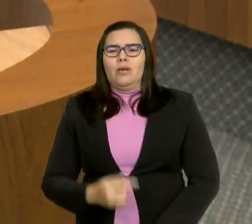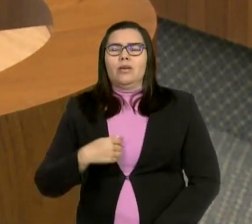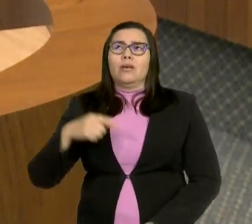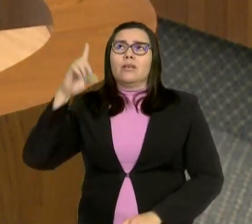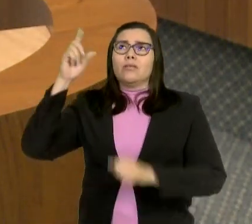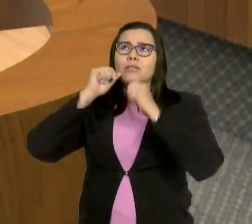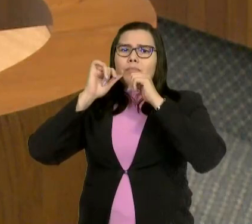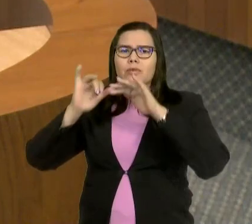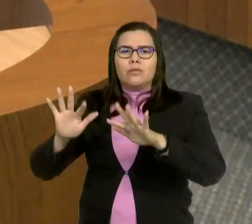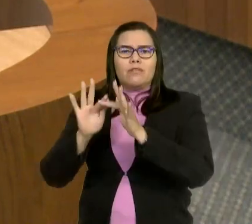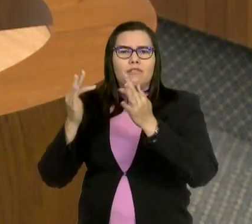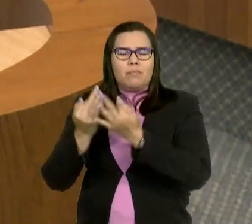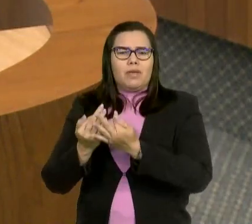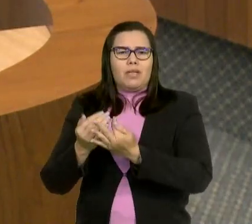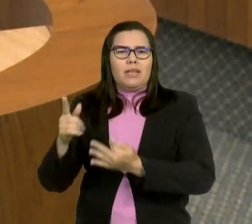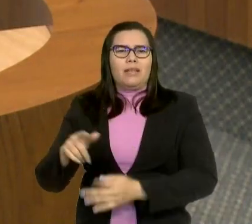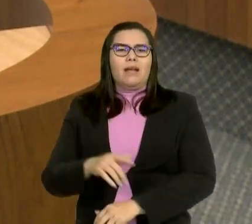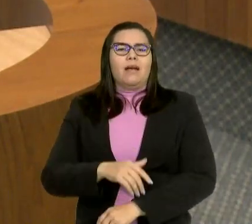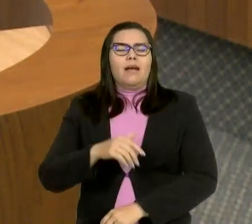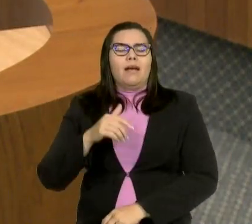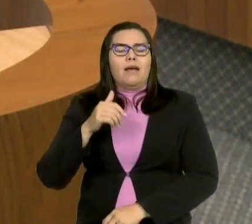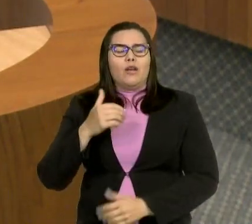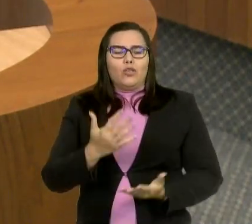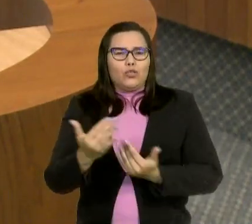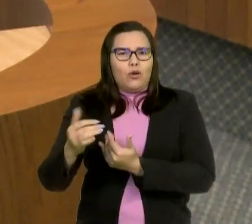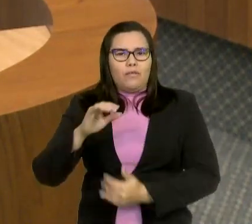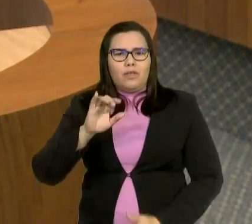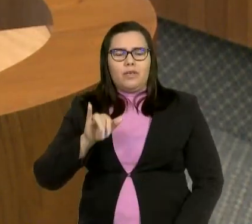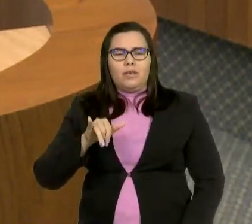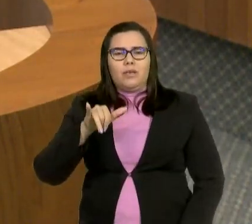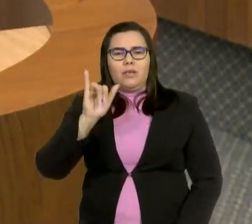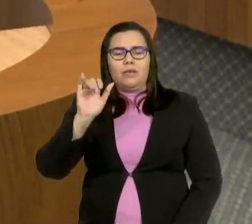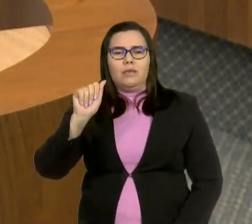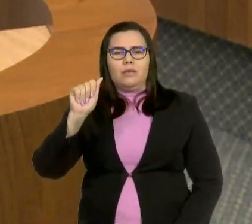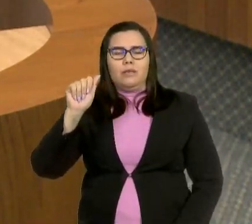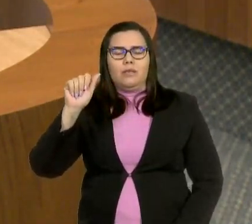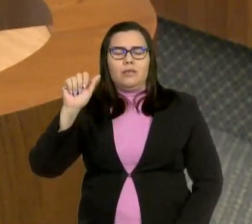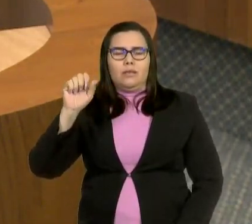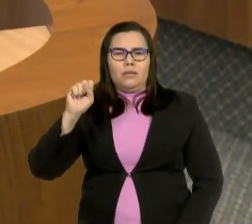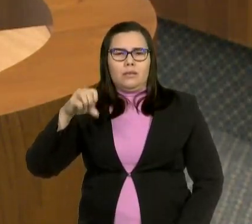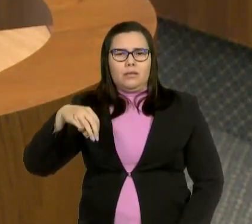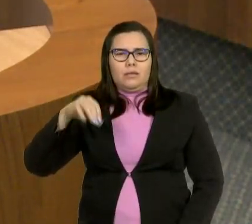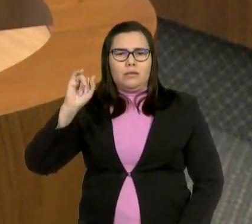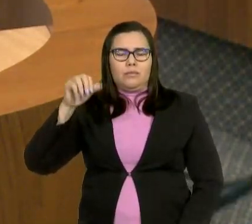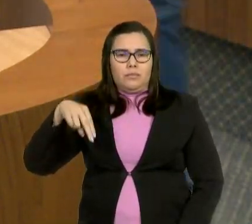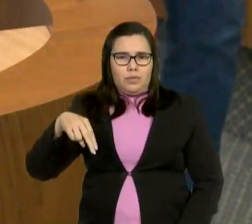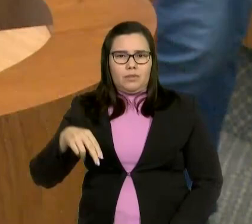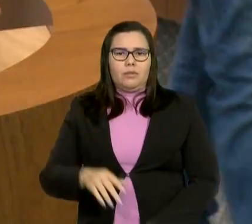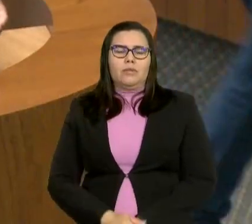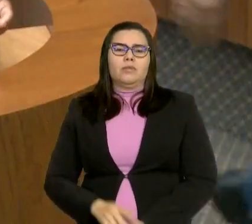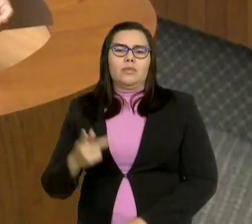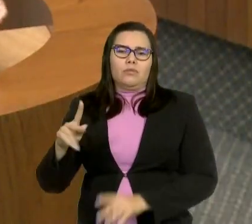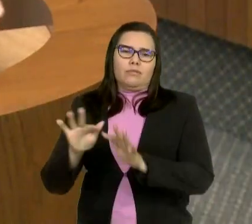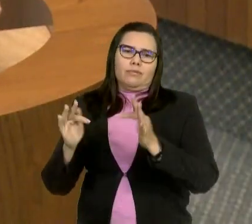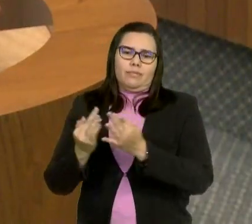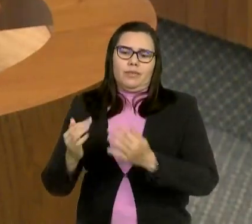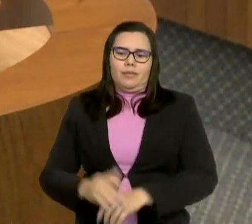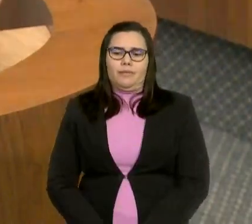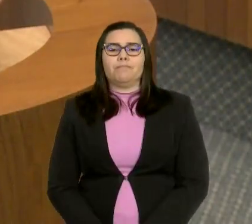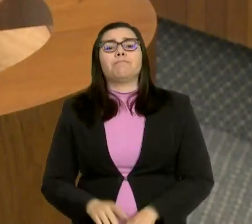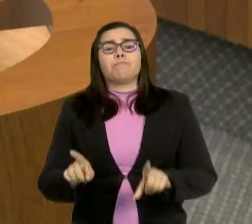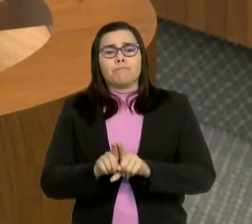momento de dor e de sofrimento. Quero fazer aqui uma referência elogiosa ao Corpo de Bombeiros Militar do Estado do Maranhão e também aos bombeiros